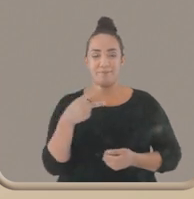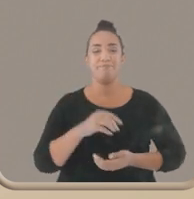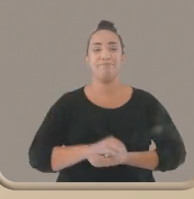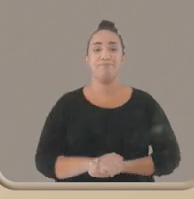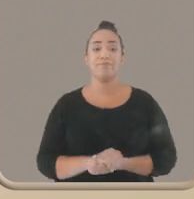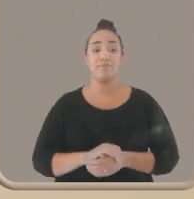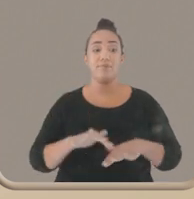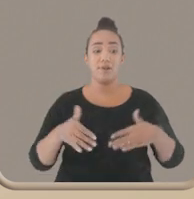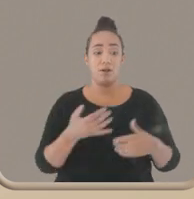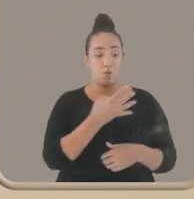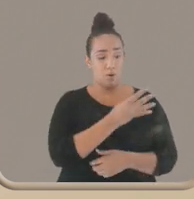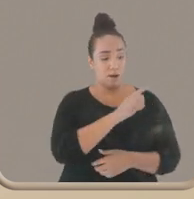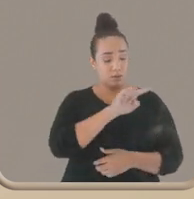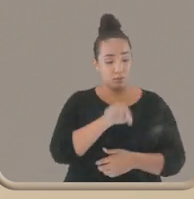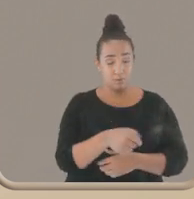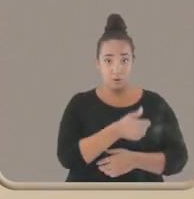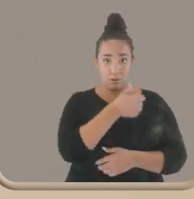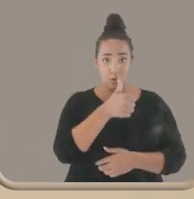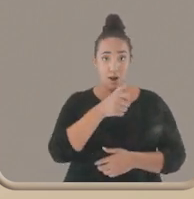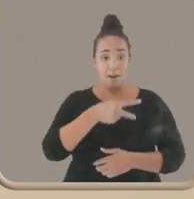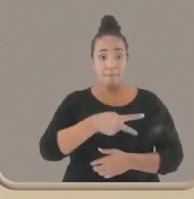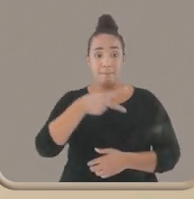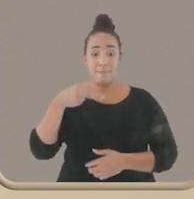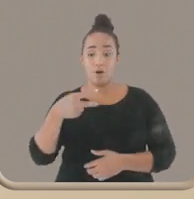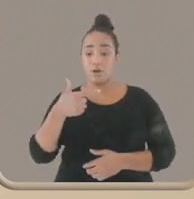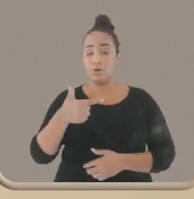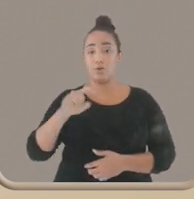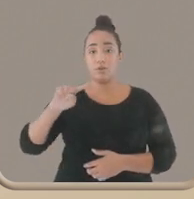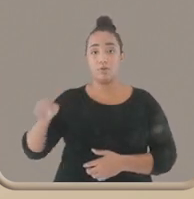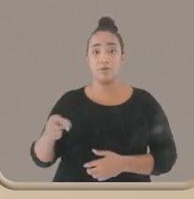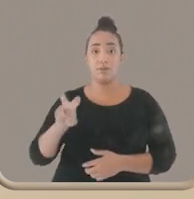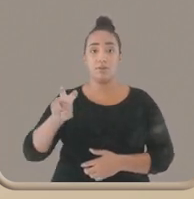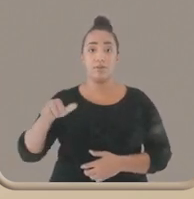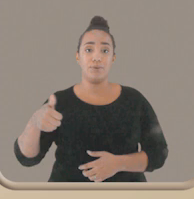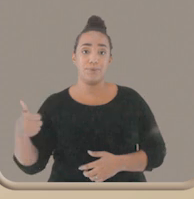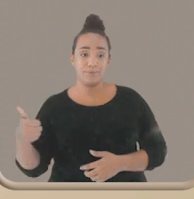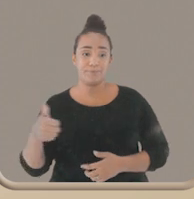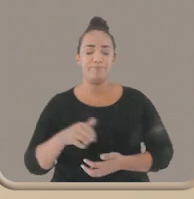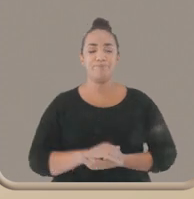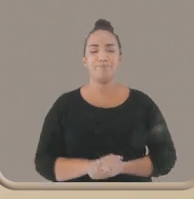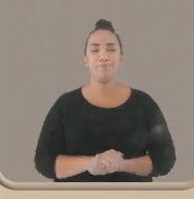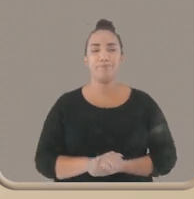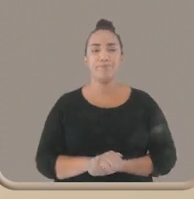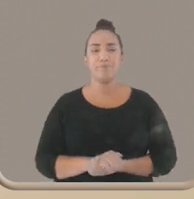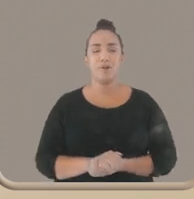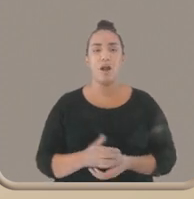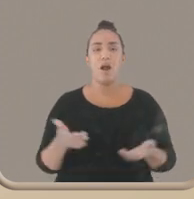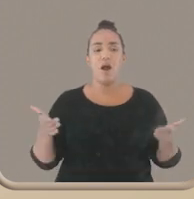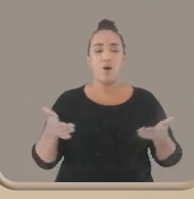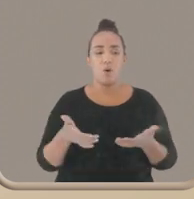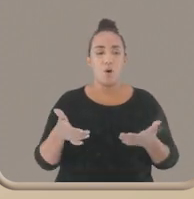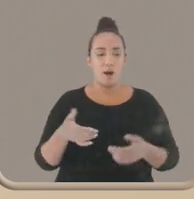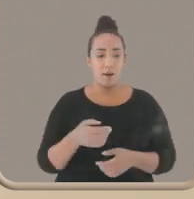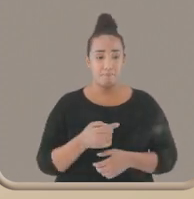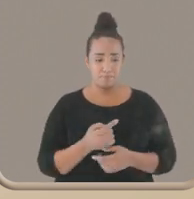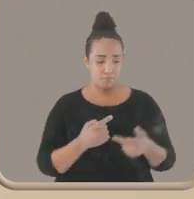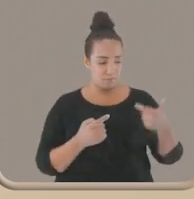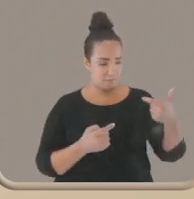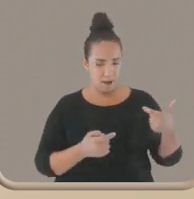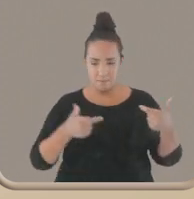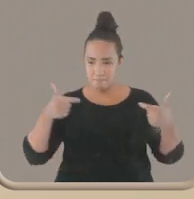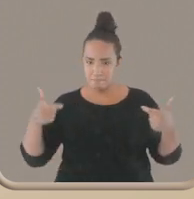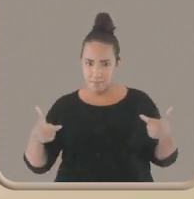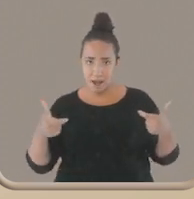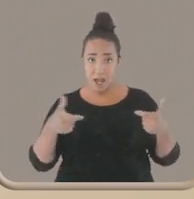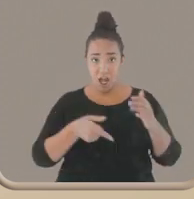2. Logo, 4,1 é maior que 2,51. E quando eu tiver a mesma